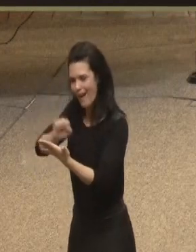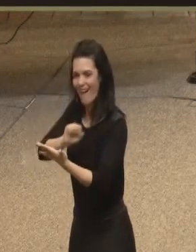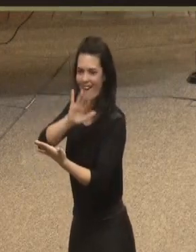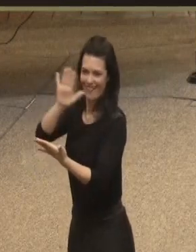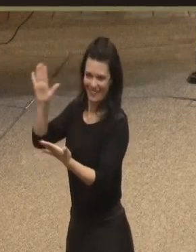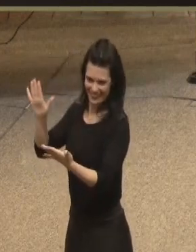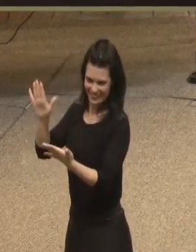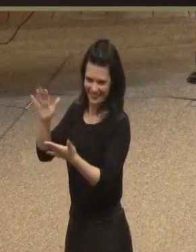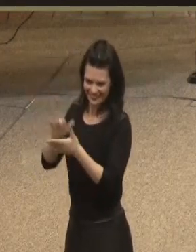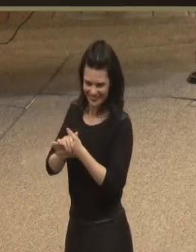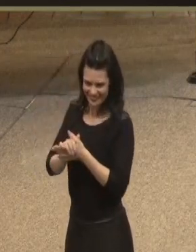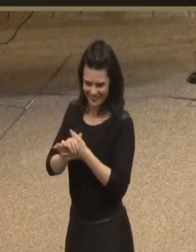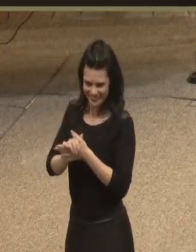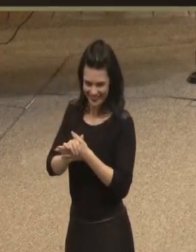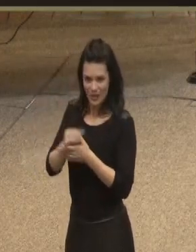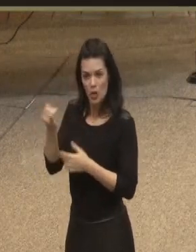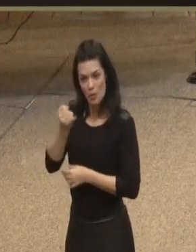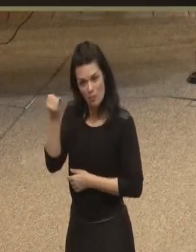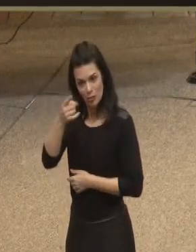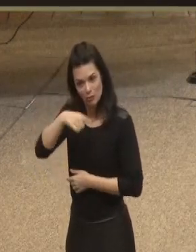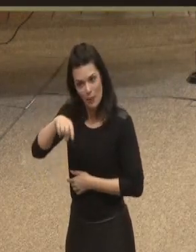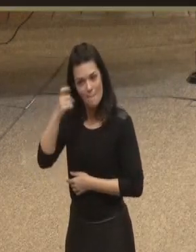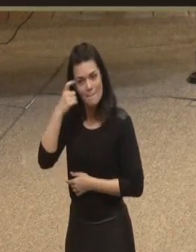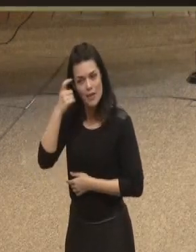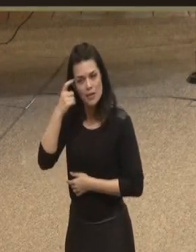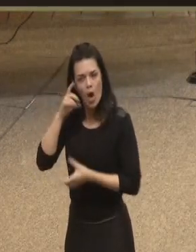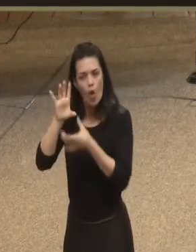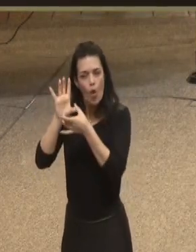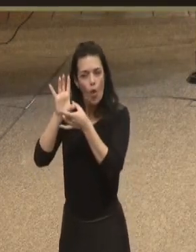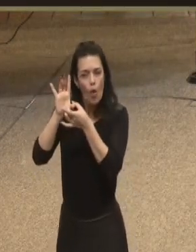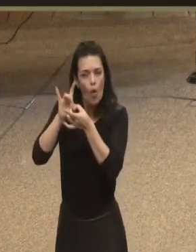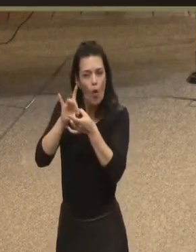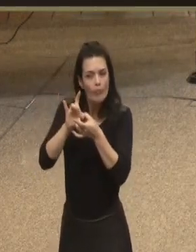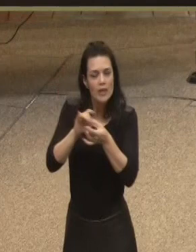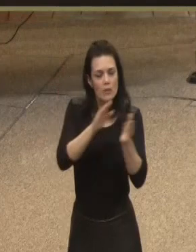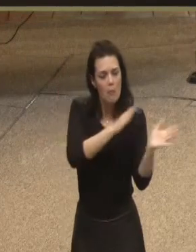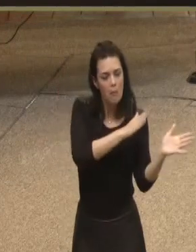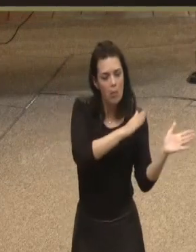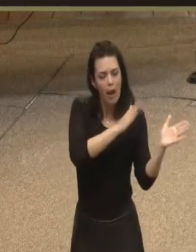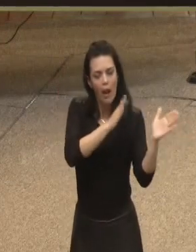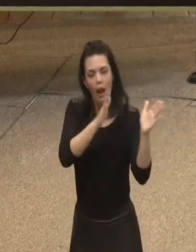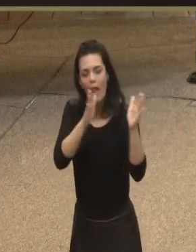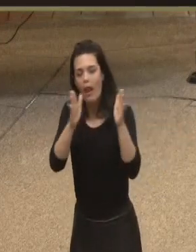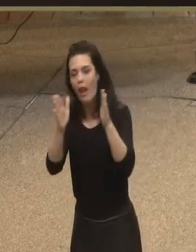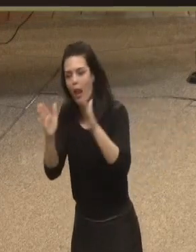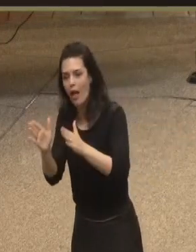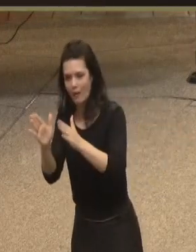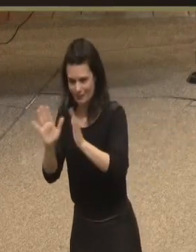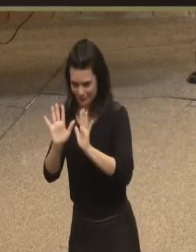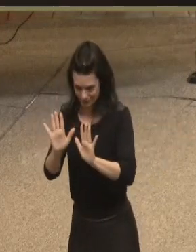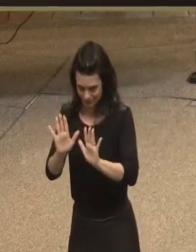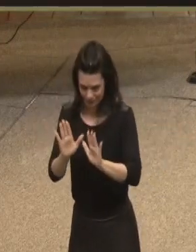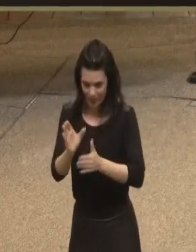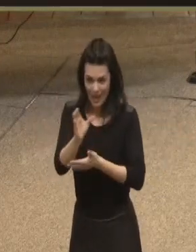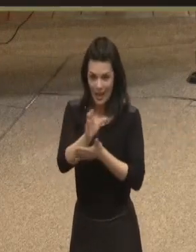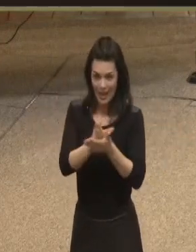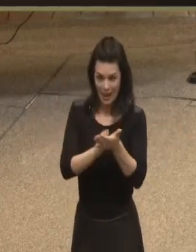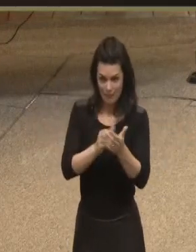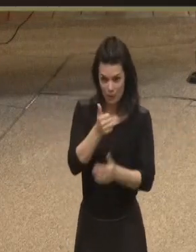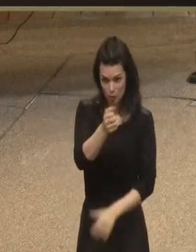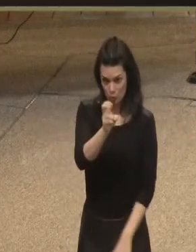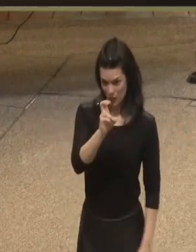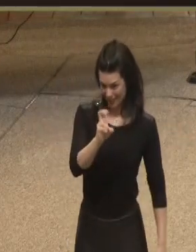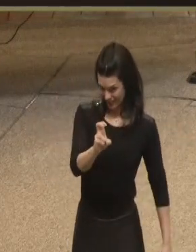a pensarem um pouco sobre o que vinha acontecendo no decorrer dessa situação aqui. Capítulo 15 do Evangelho